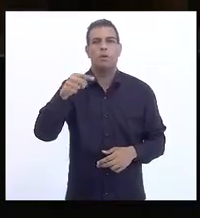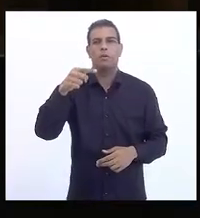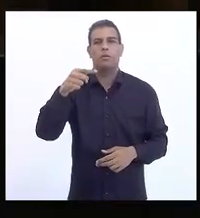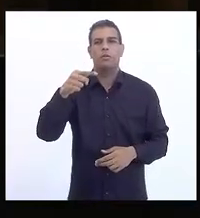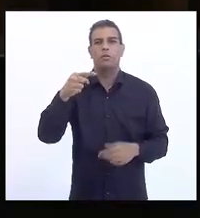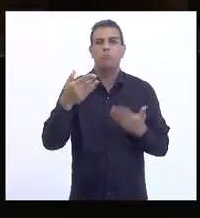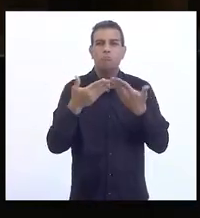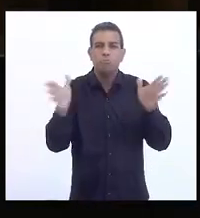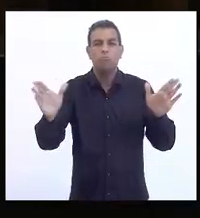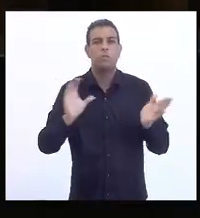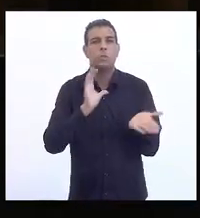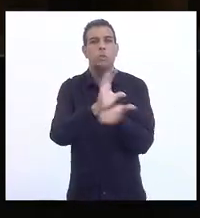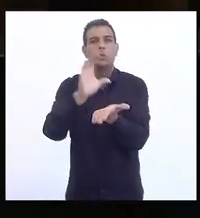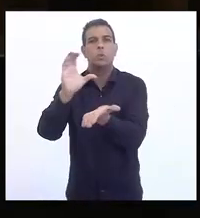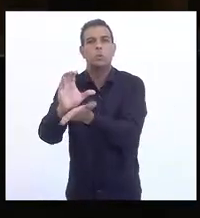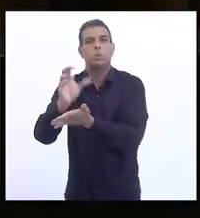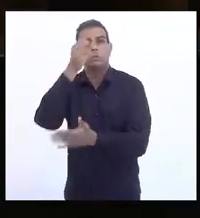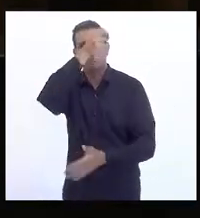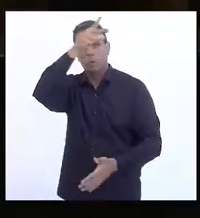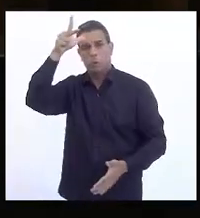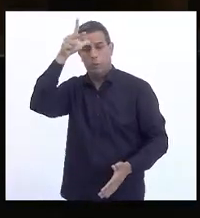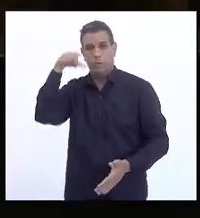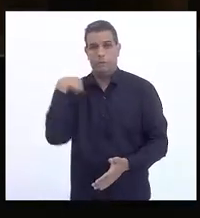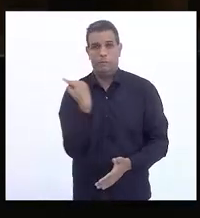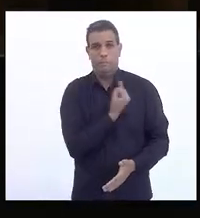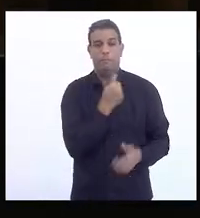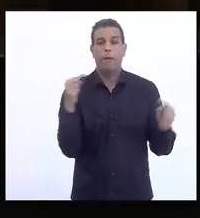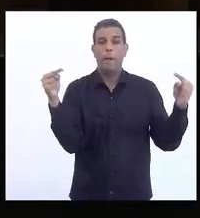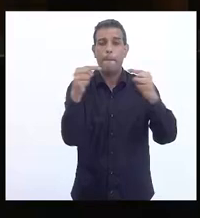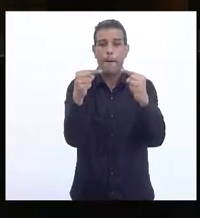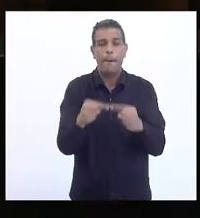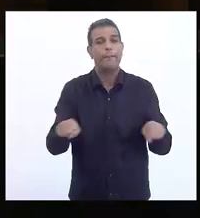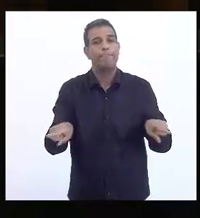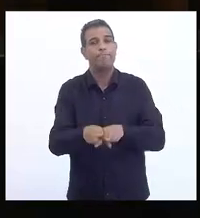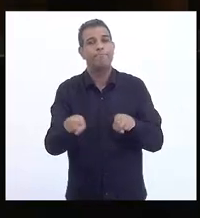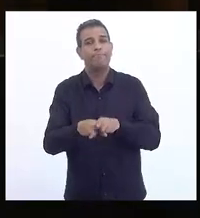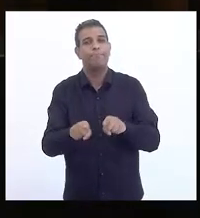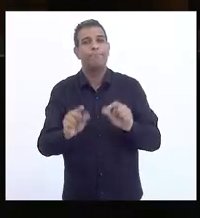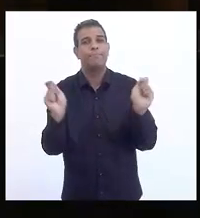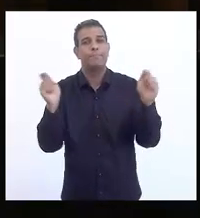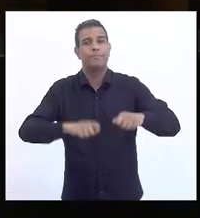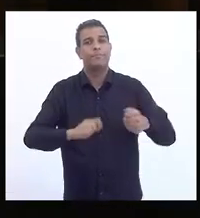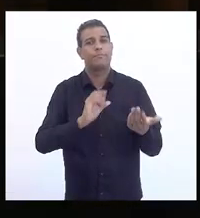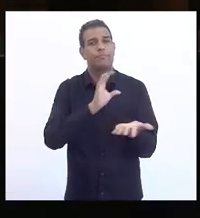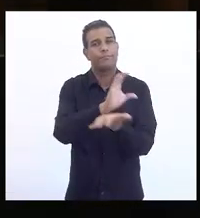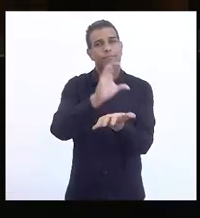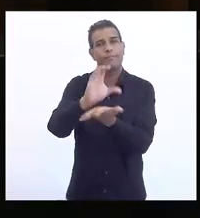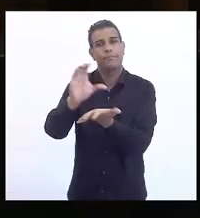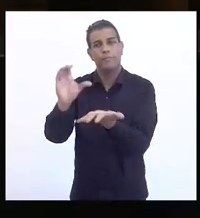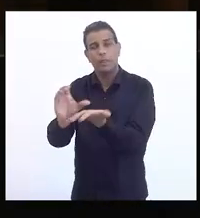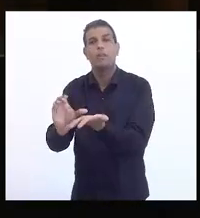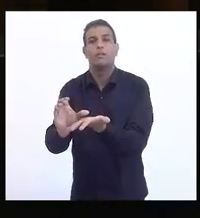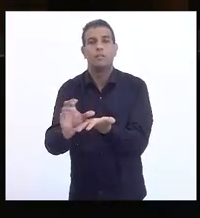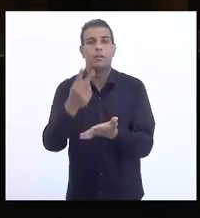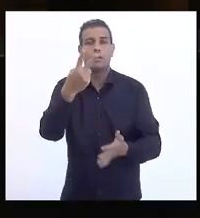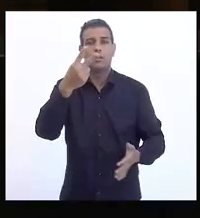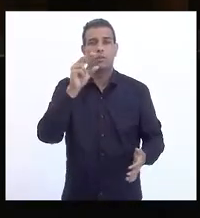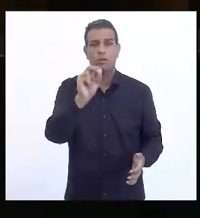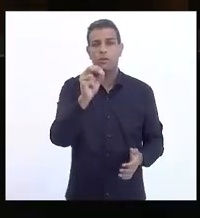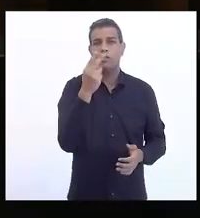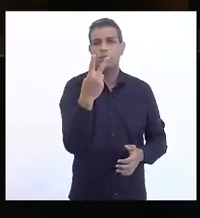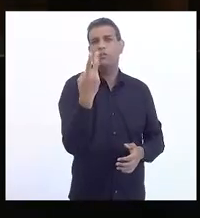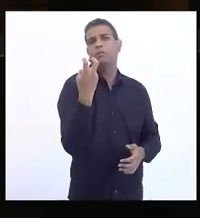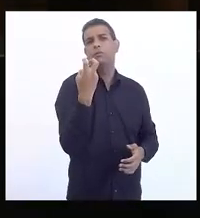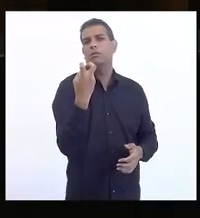de transferência aos municípios. Outra entrada relacionada à concessão da SEDAI está prevista para 2025,